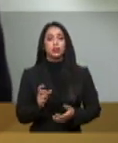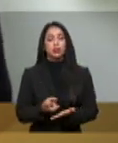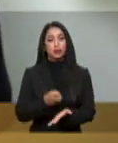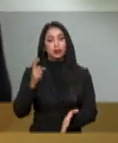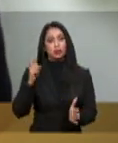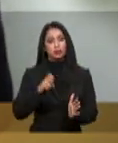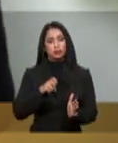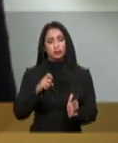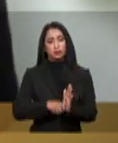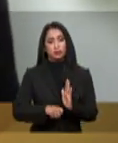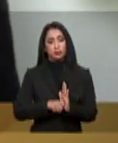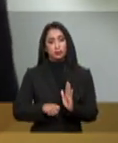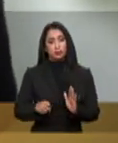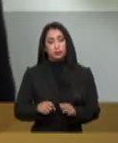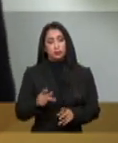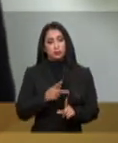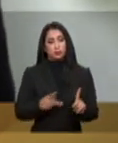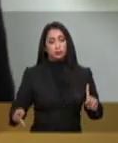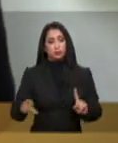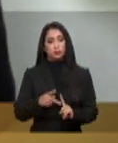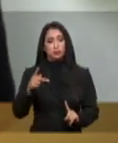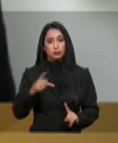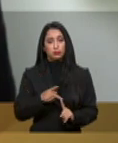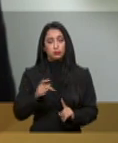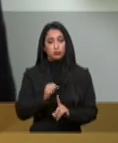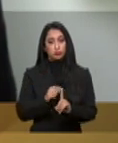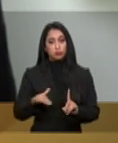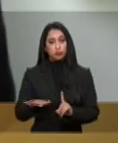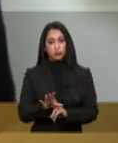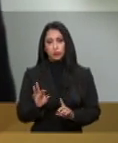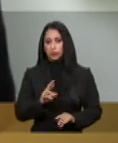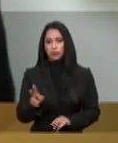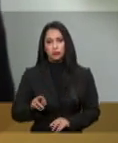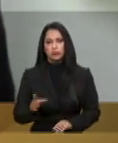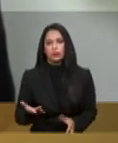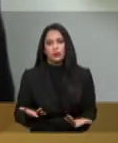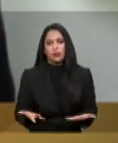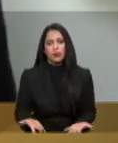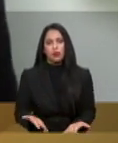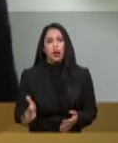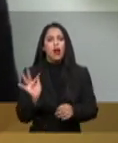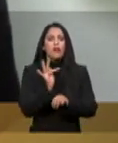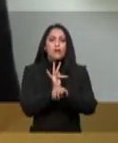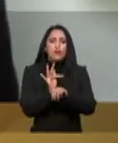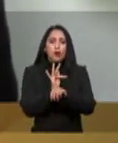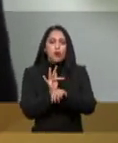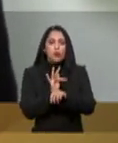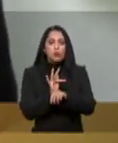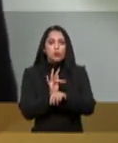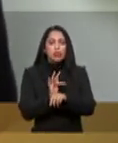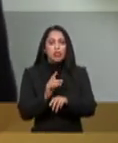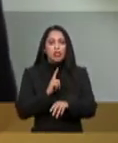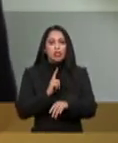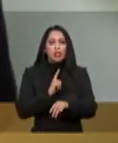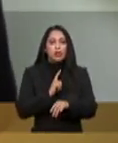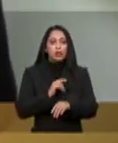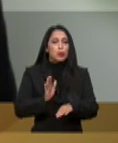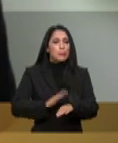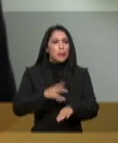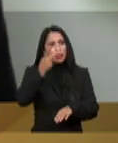ou previdenciários, o que interessa à sociedade não é a formalização da ameaça de mandar mais gente